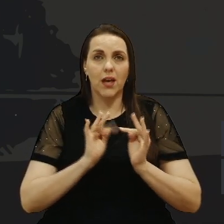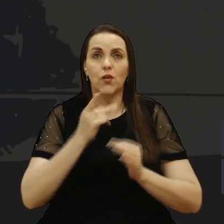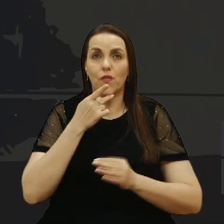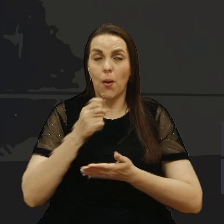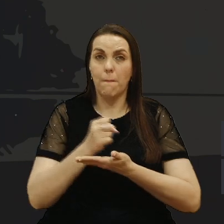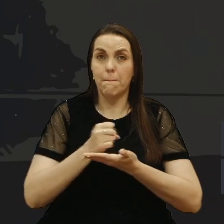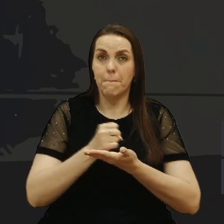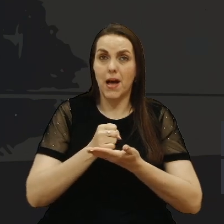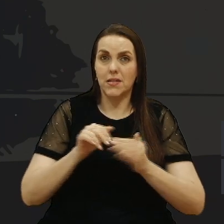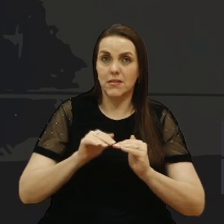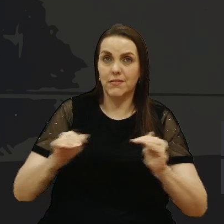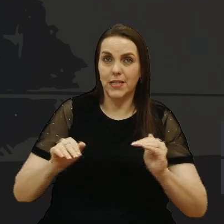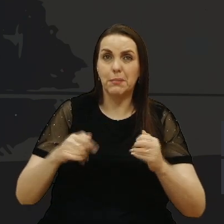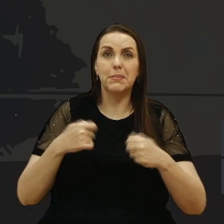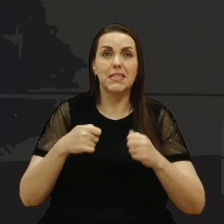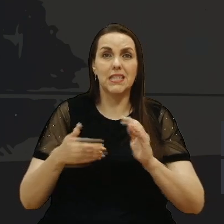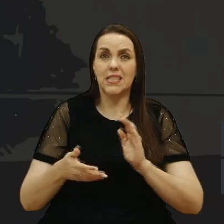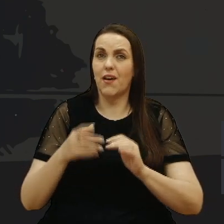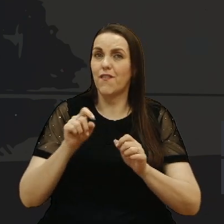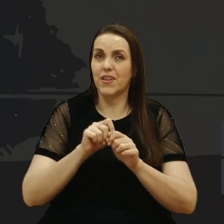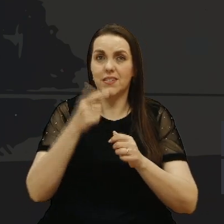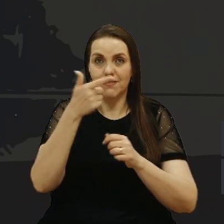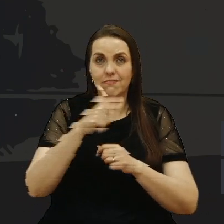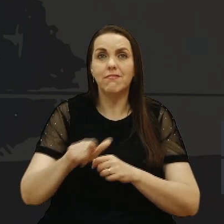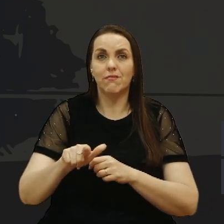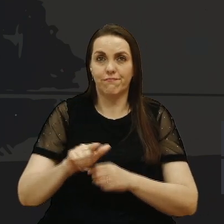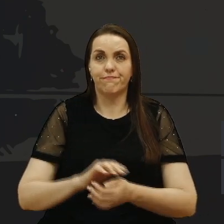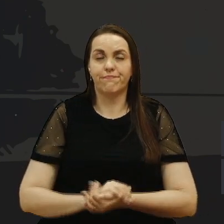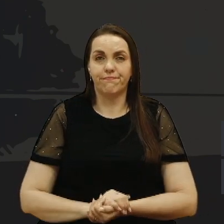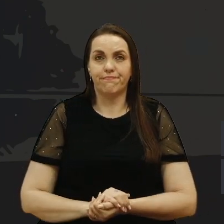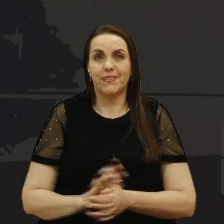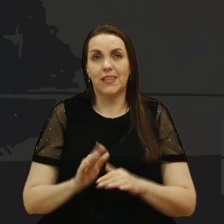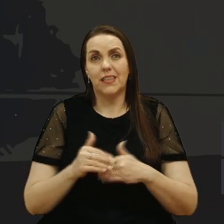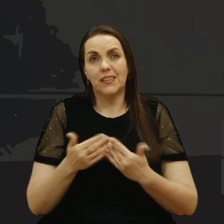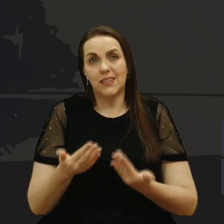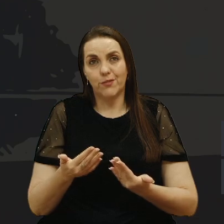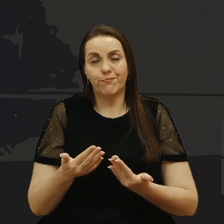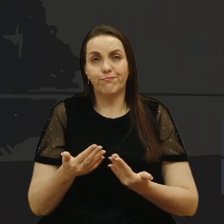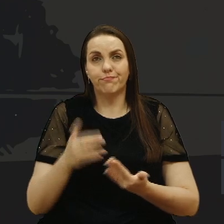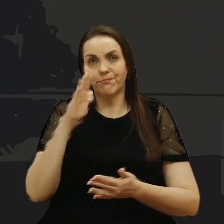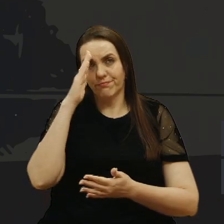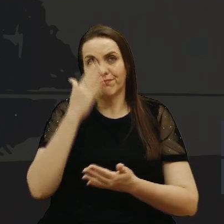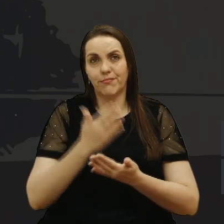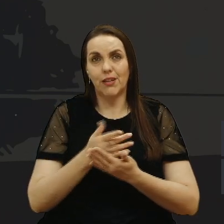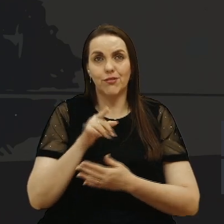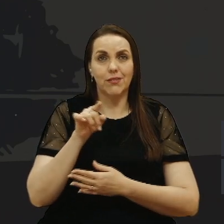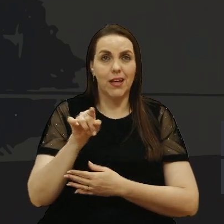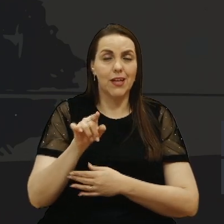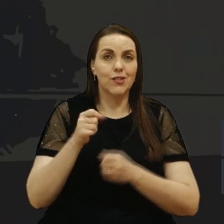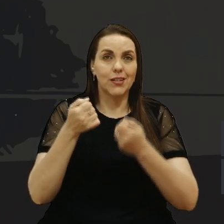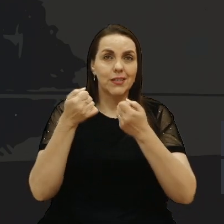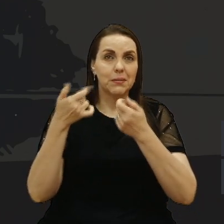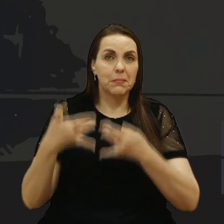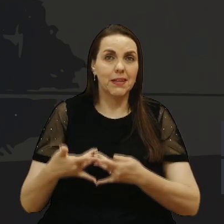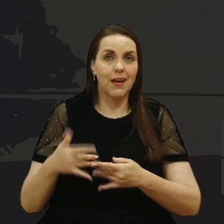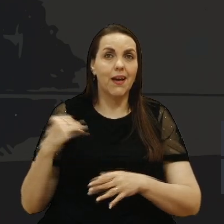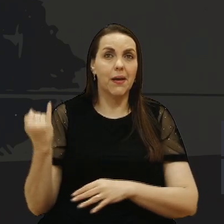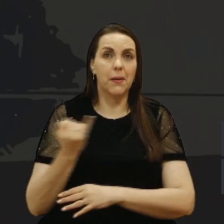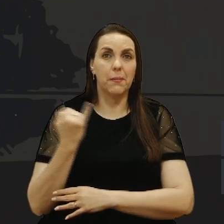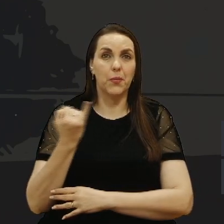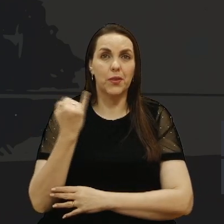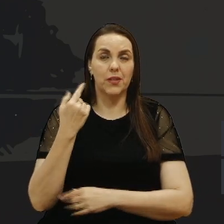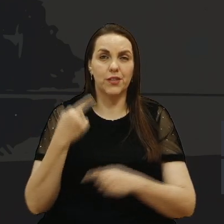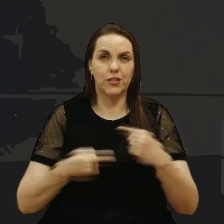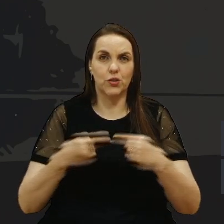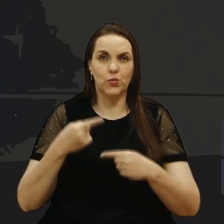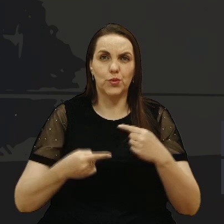que provavelmente terá que ser refeita. Então, eu acho que aqui a gente já tem que trazer uma questão importante dessa